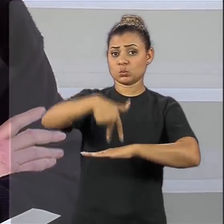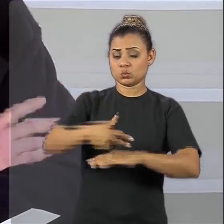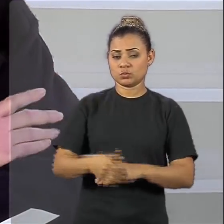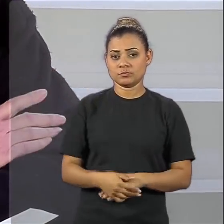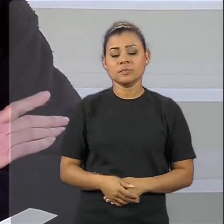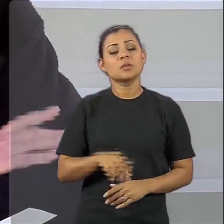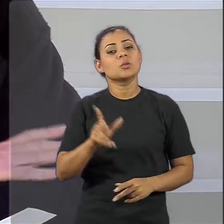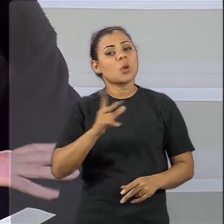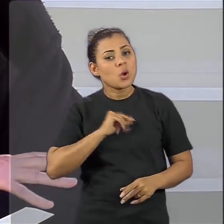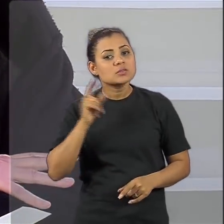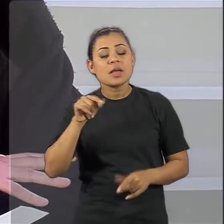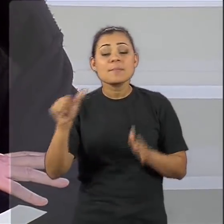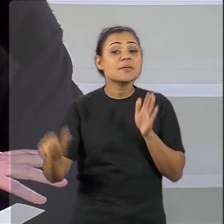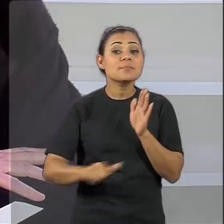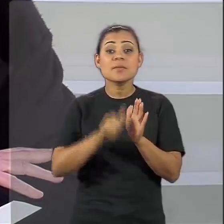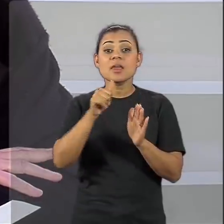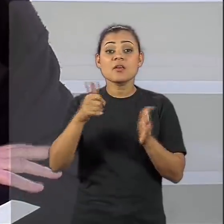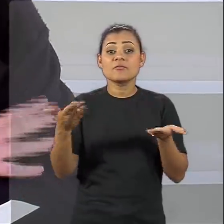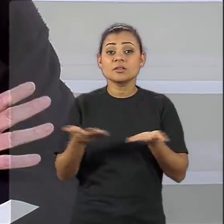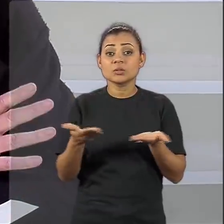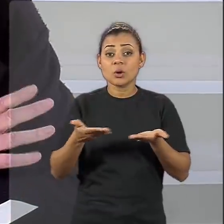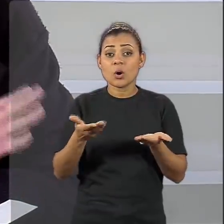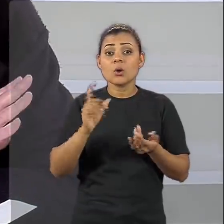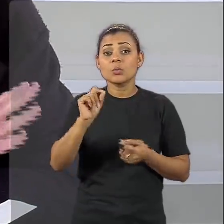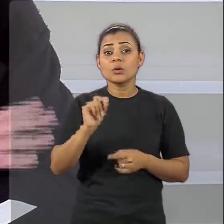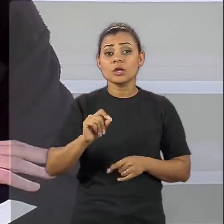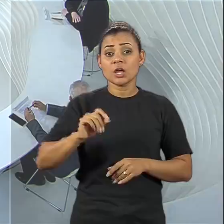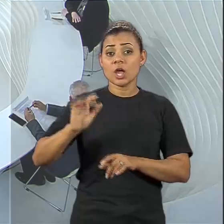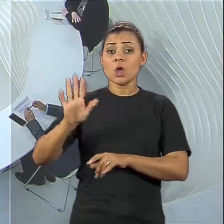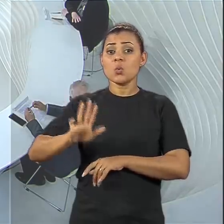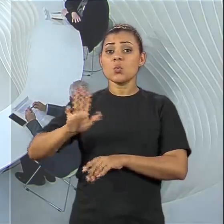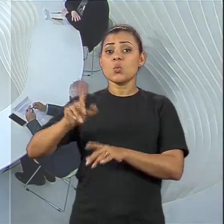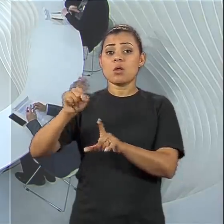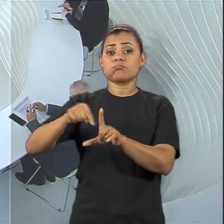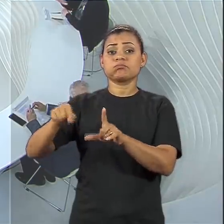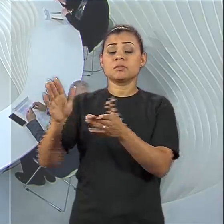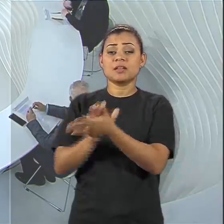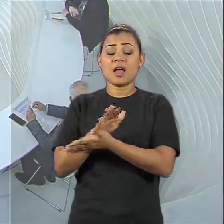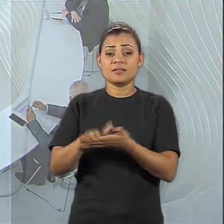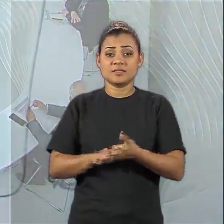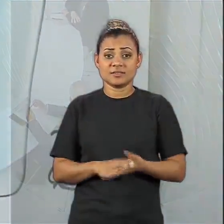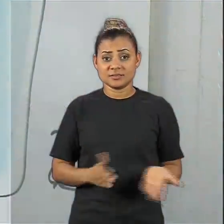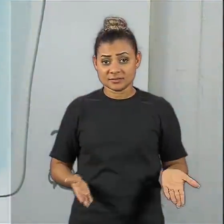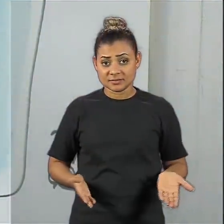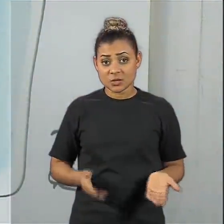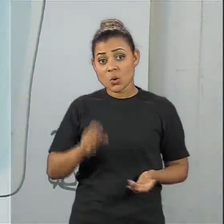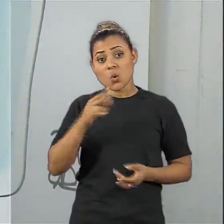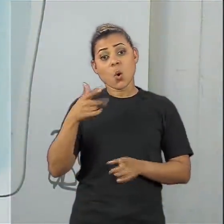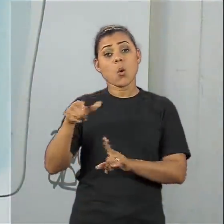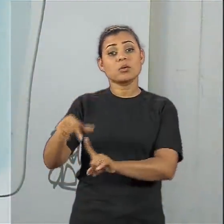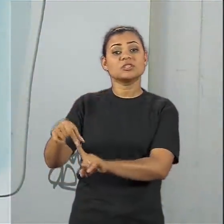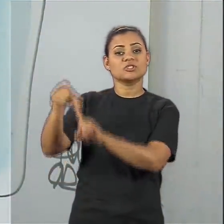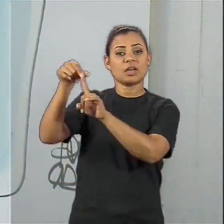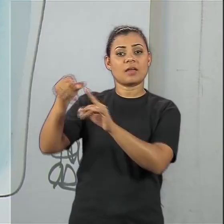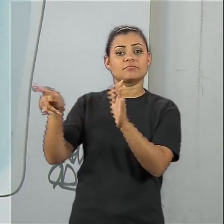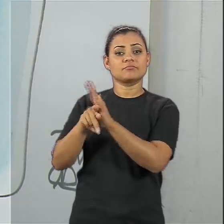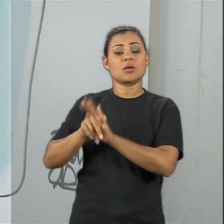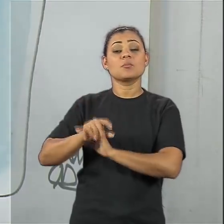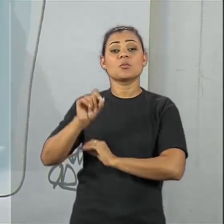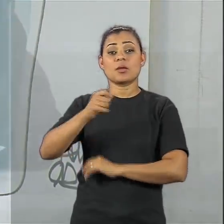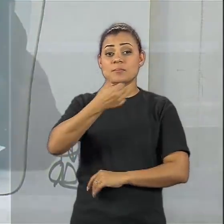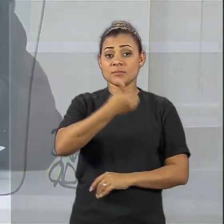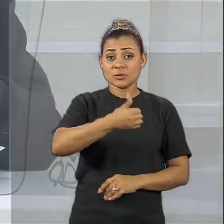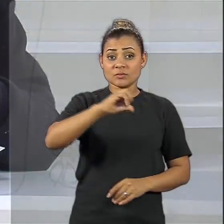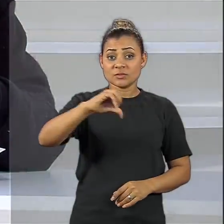República Nova em que não está o Lula na urna, né? A primeira eleição. O Lula ou alguém indicado pelo Lula, né? Ele teve em 89,